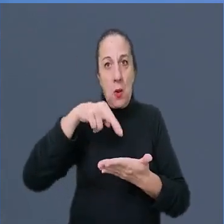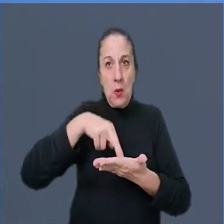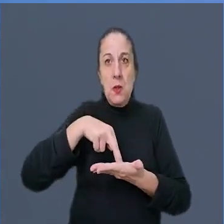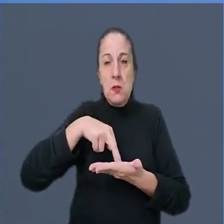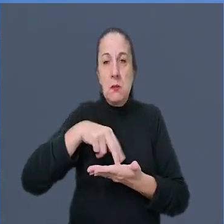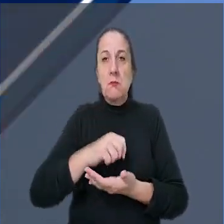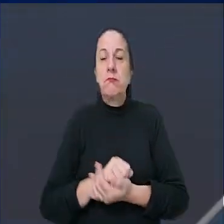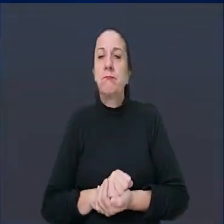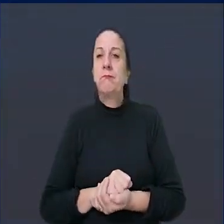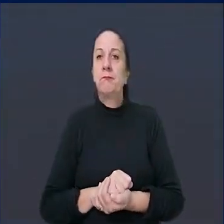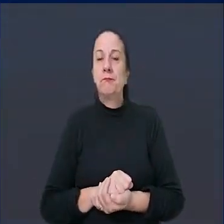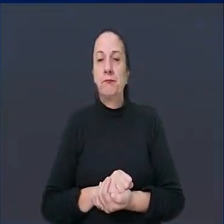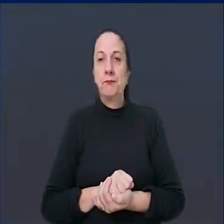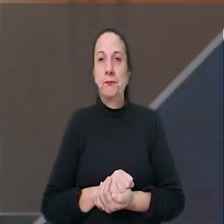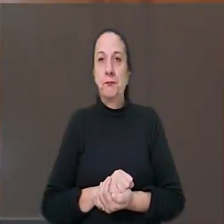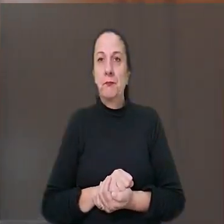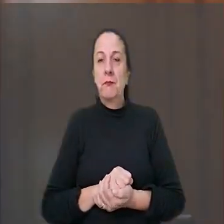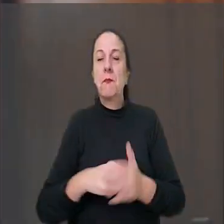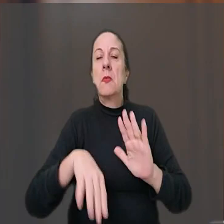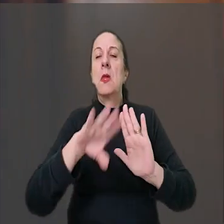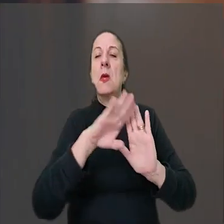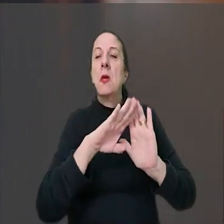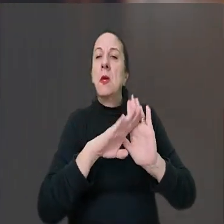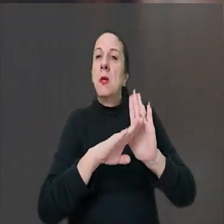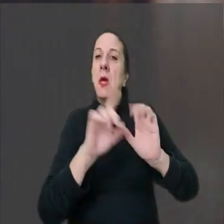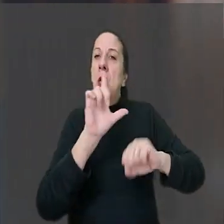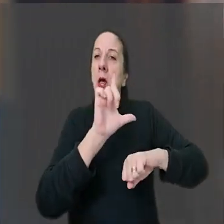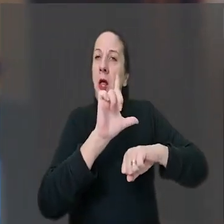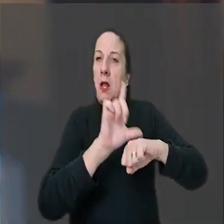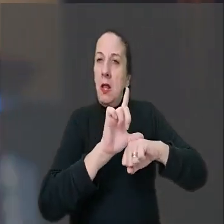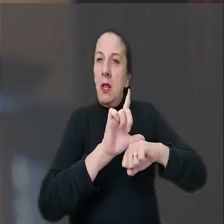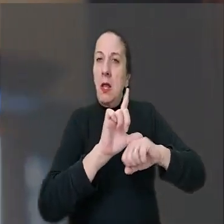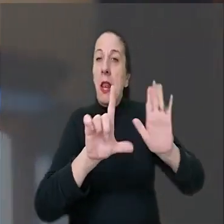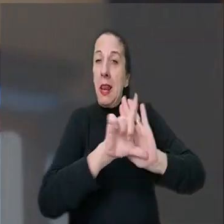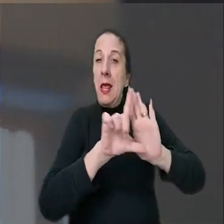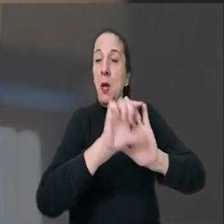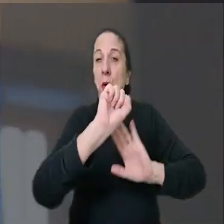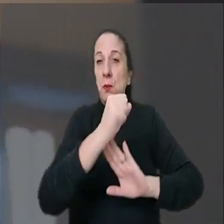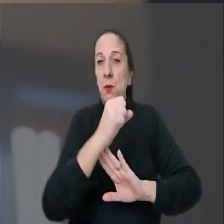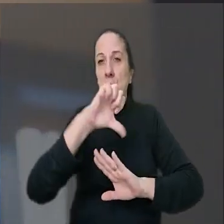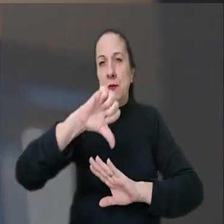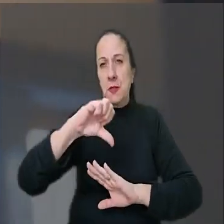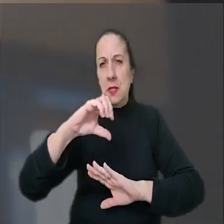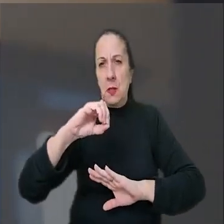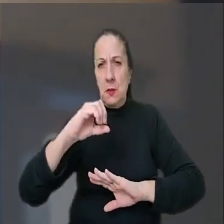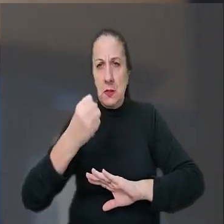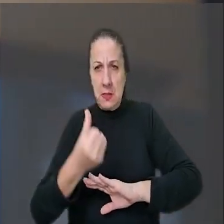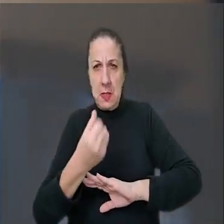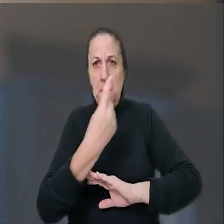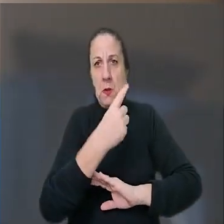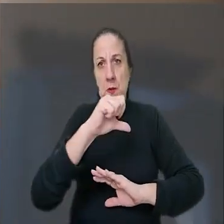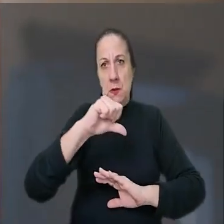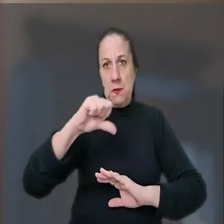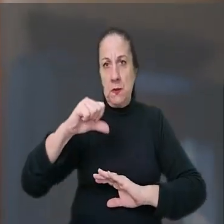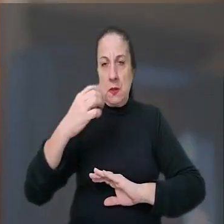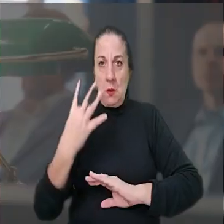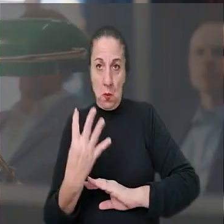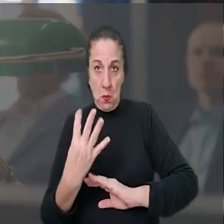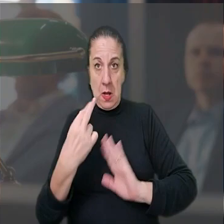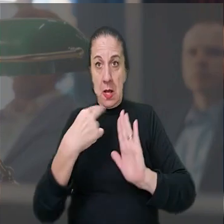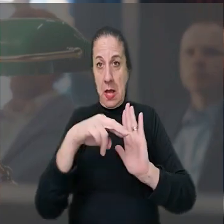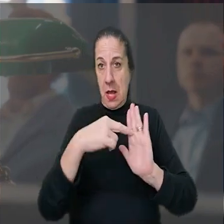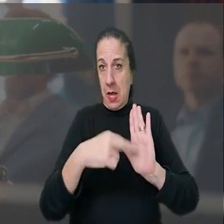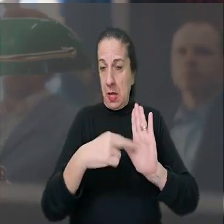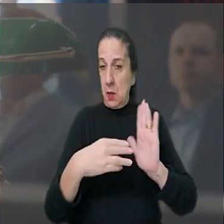reconhecido. O Estatuto da Advocacia, Lei 8.906 de 1994,